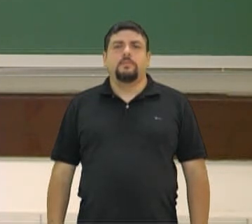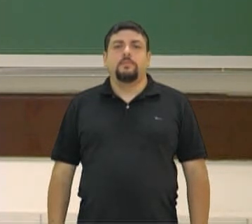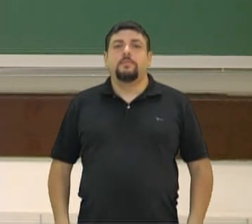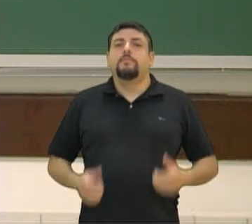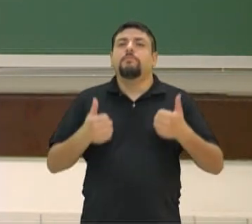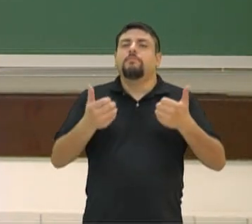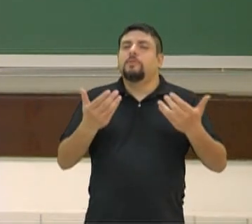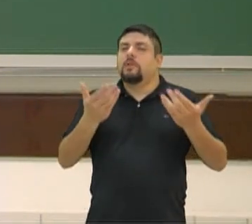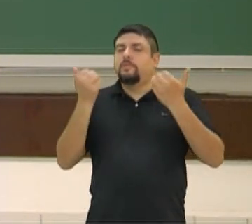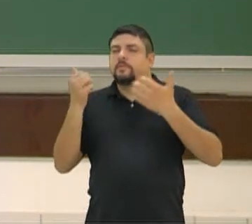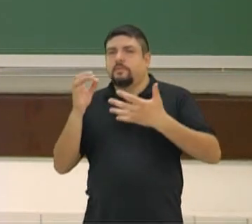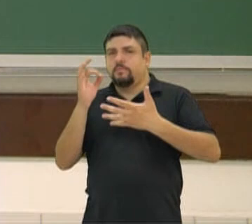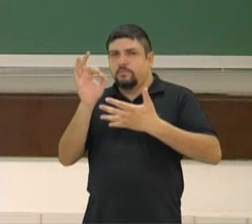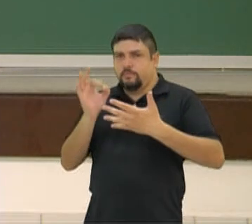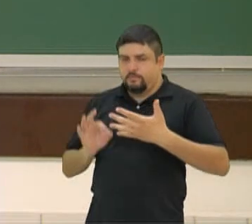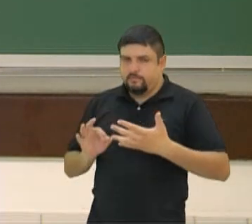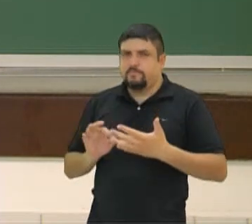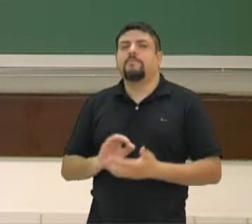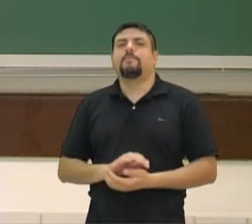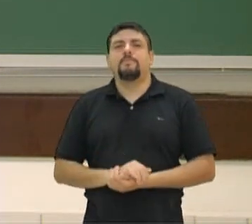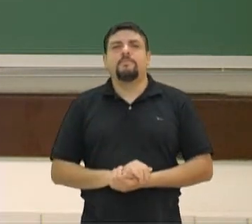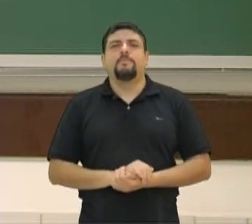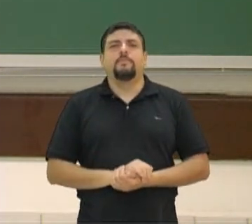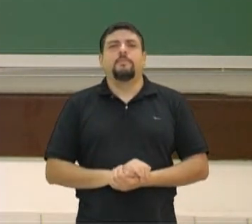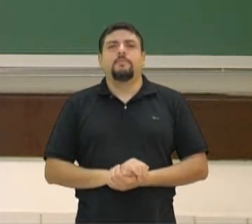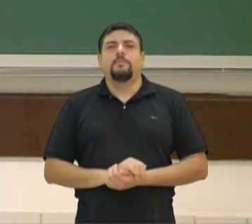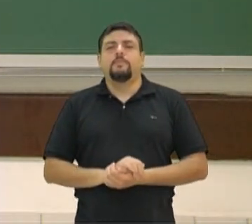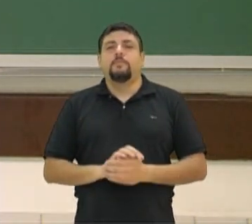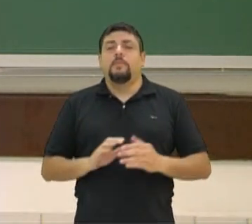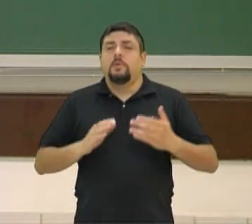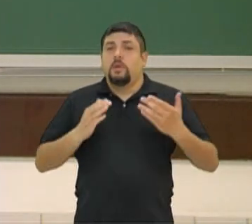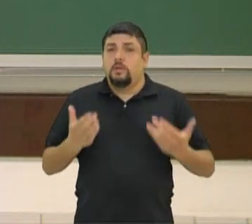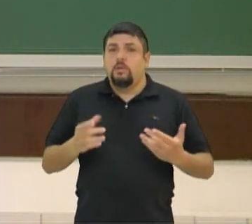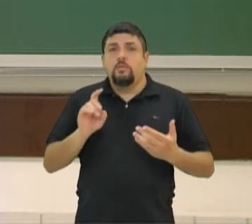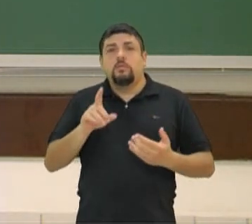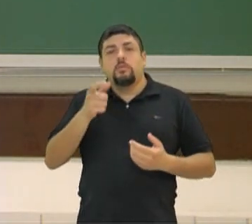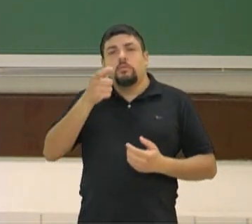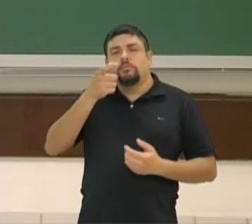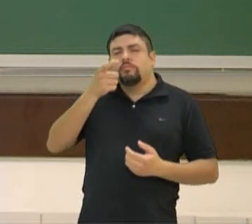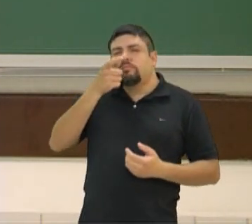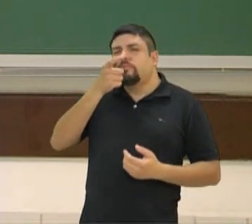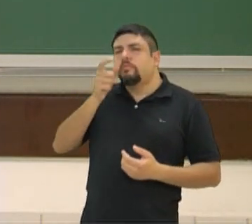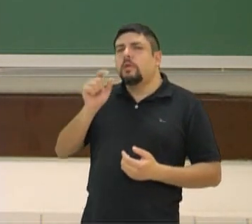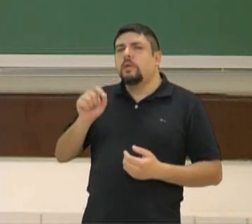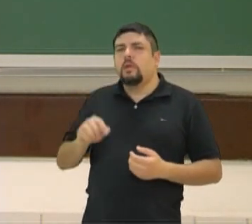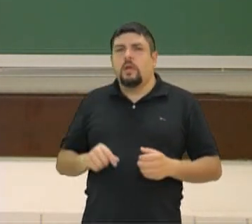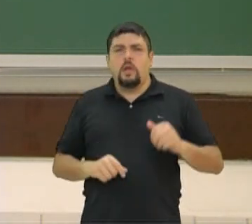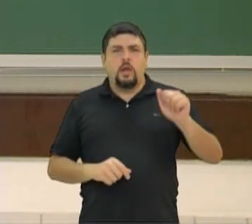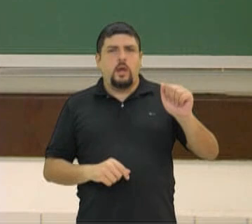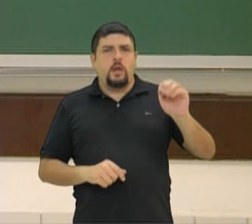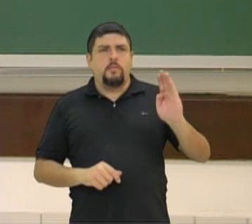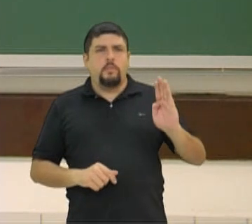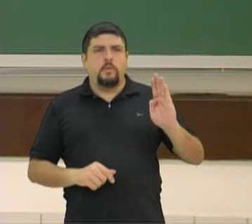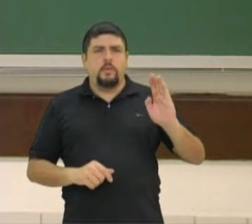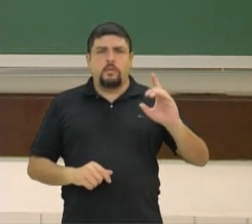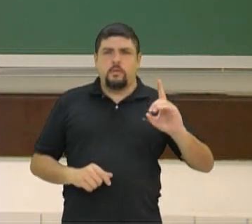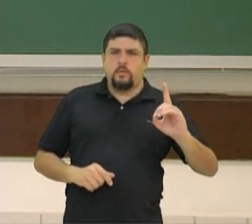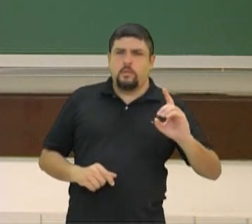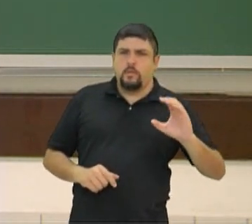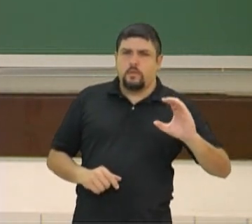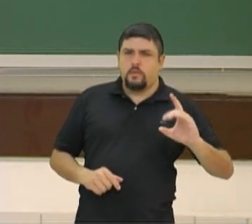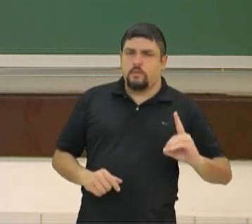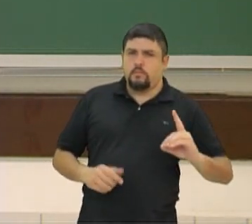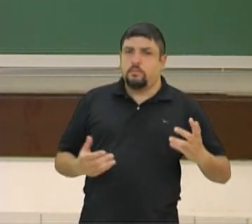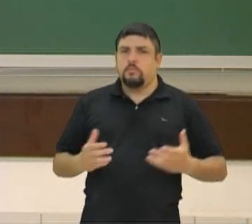Vamos lá, gente, vamos corrigir a atividade então? Bom, só para ver aí, quem assinalou A, B ou C, vamos lá, vamos ler as